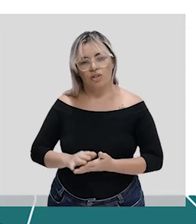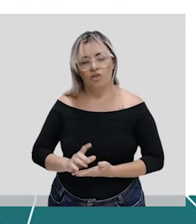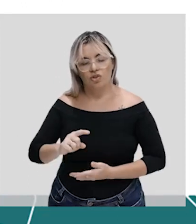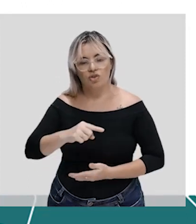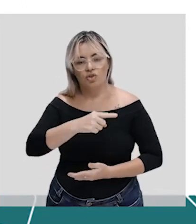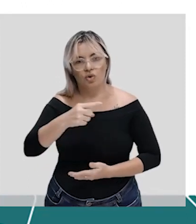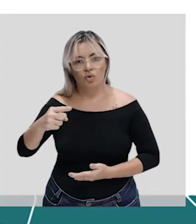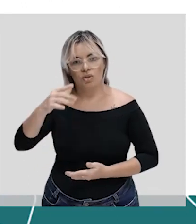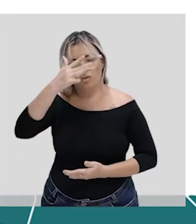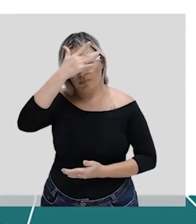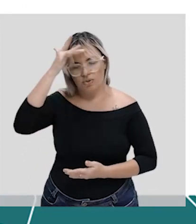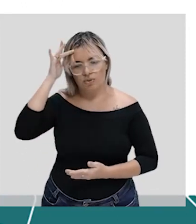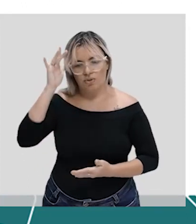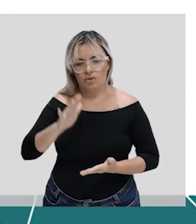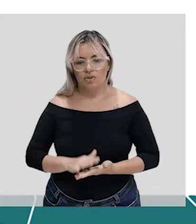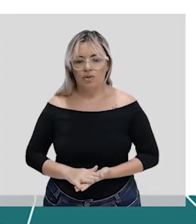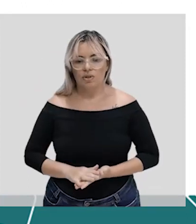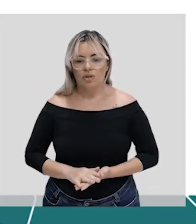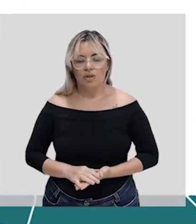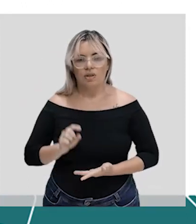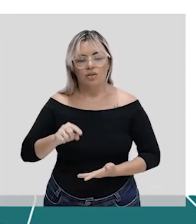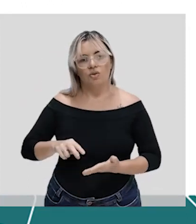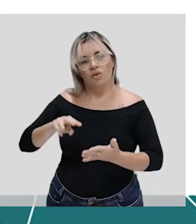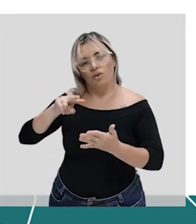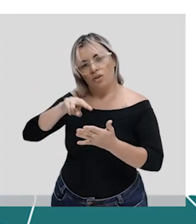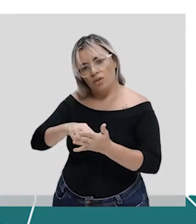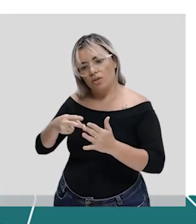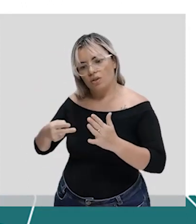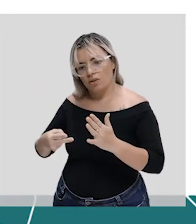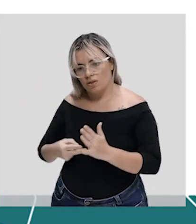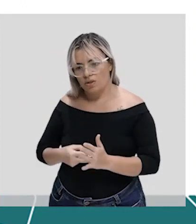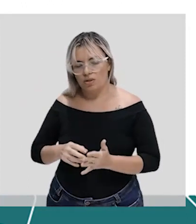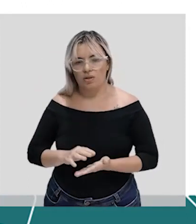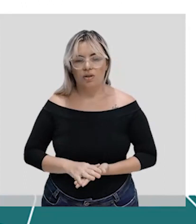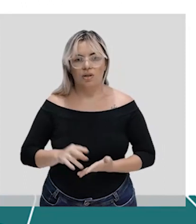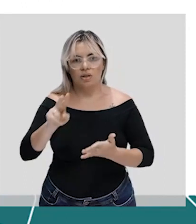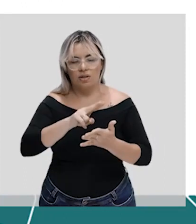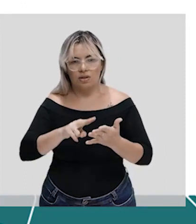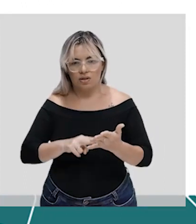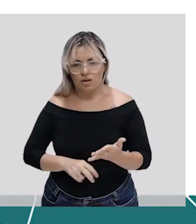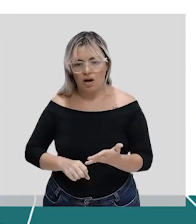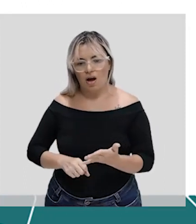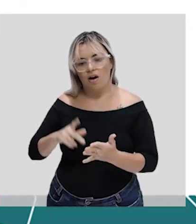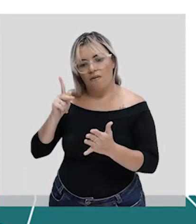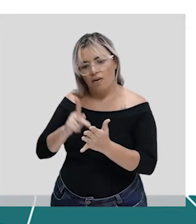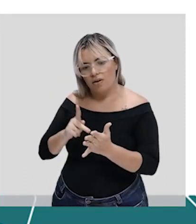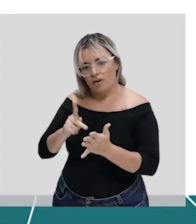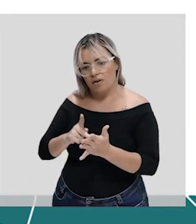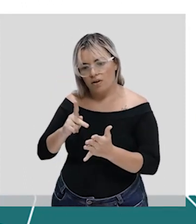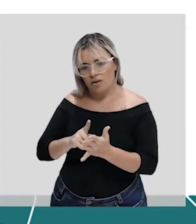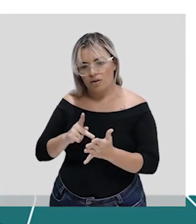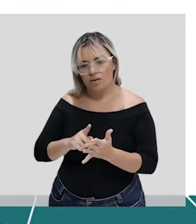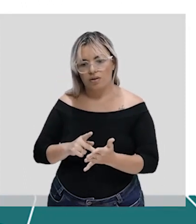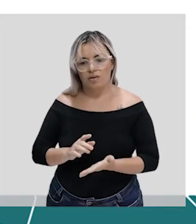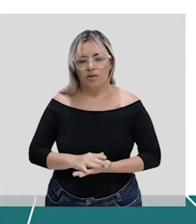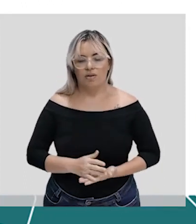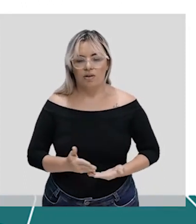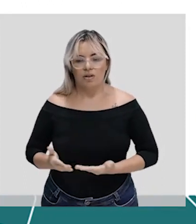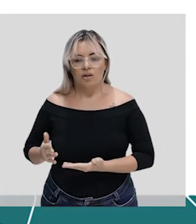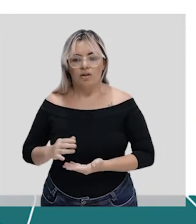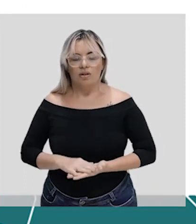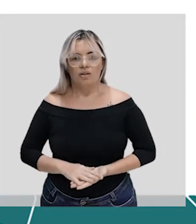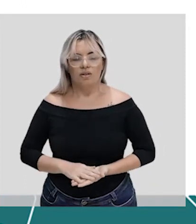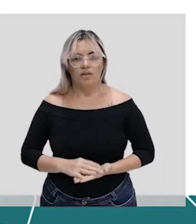Isso significa que qualquer afirmação que o leitor fizer sobre o que leu deve ser passível de comprovação a partir de elementos